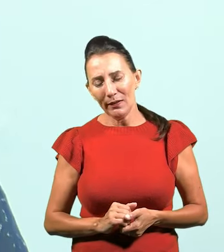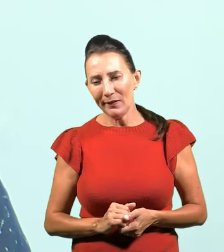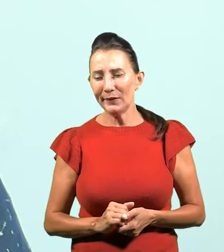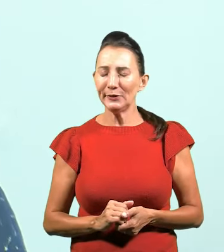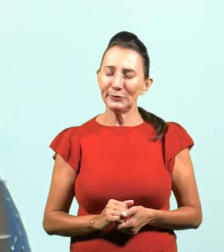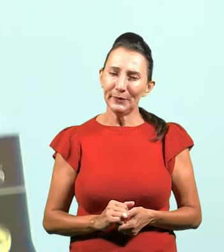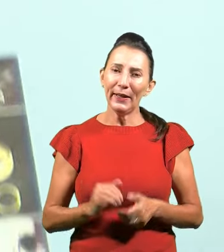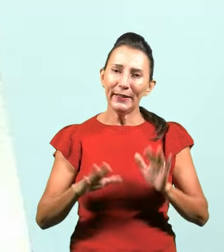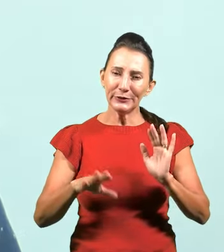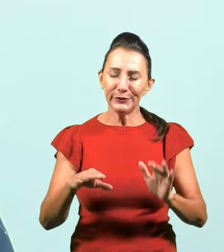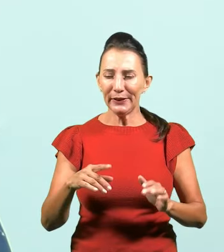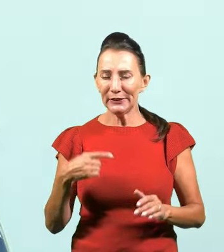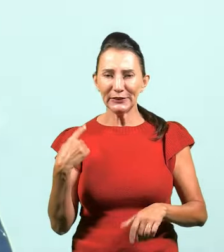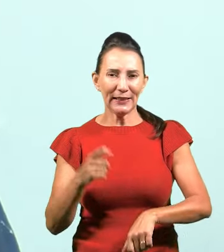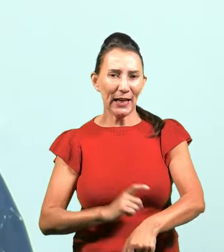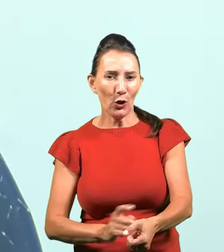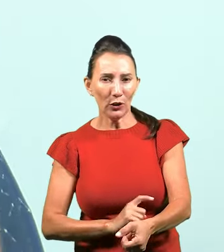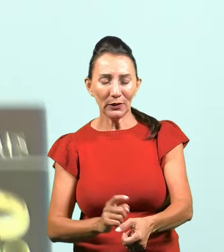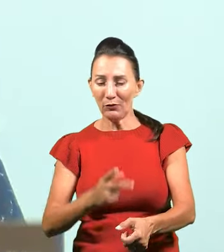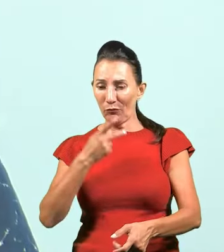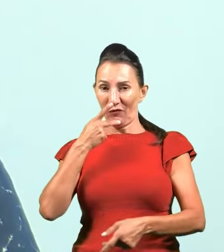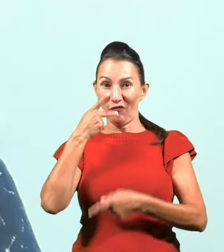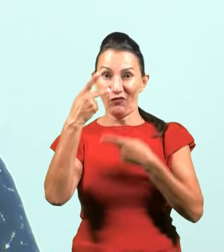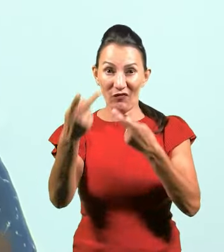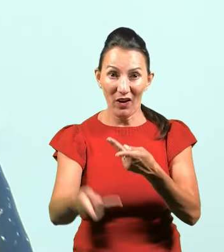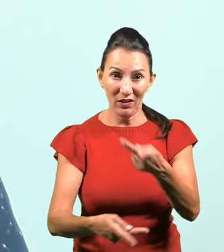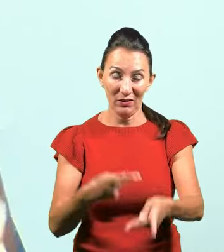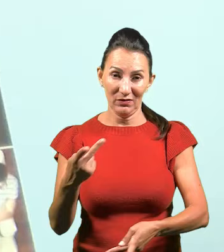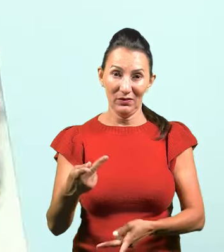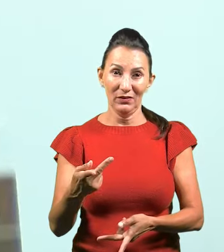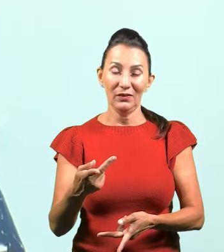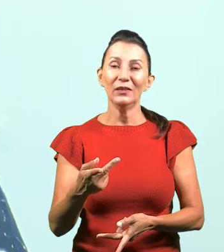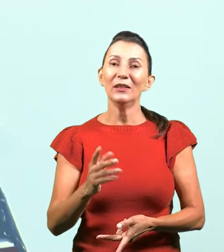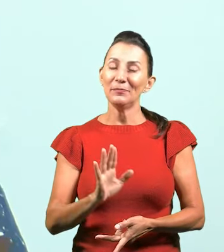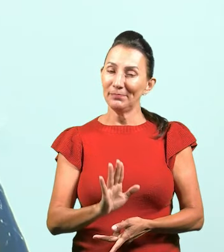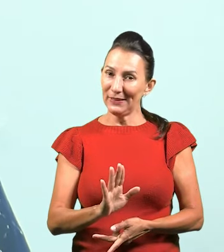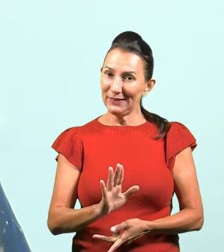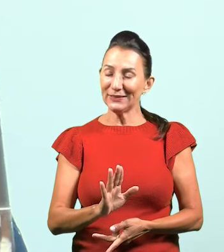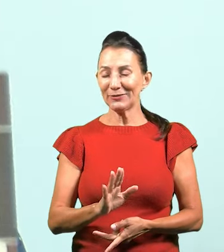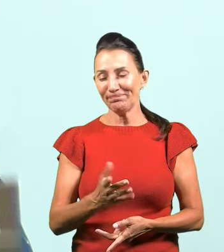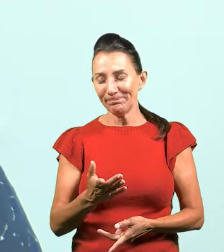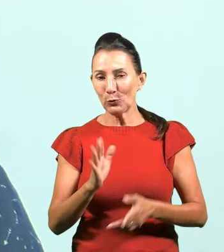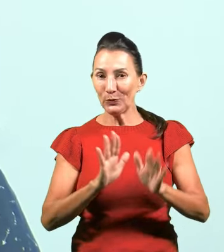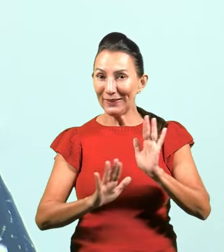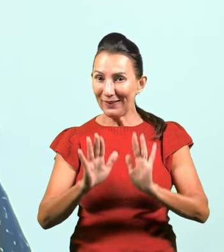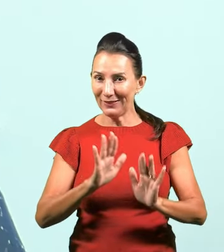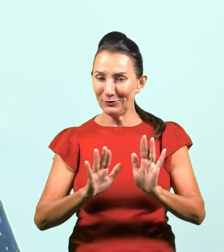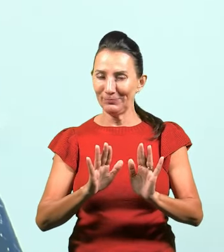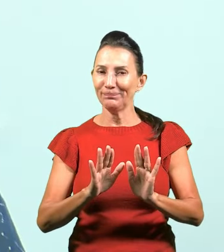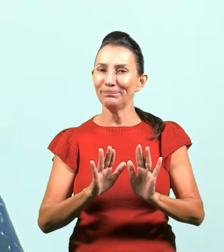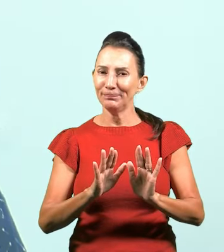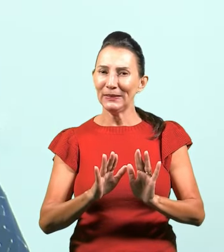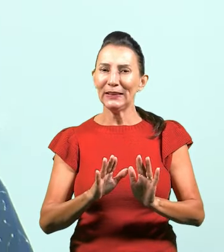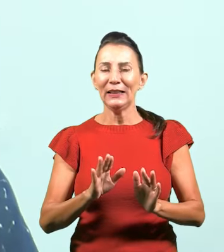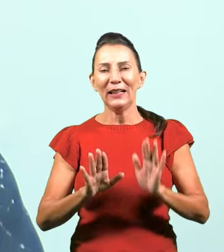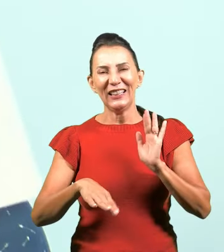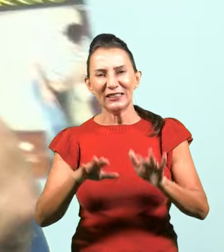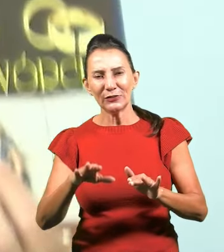falar, isso muitas vezes a gente, pelo ímpeto, pelo temperamento, aí sim podemos